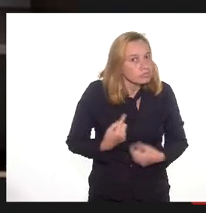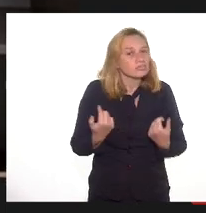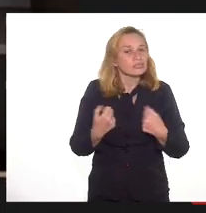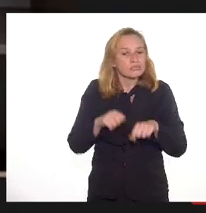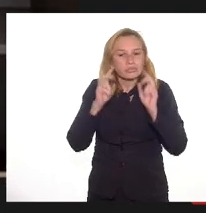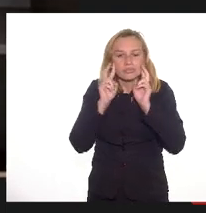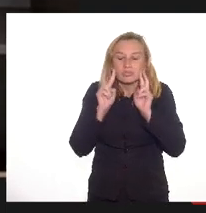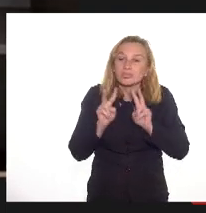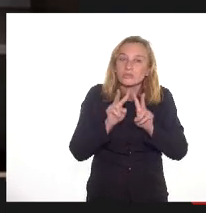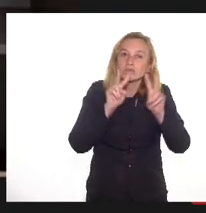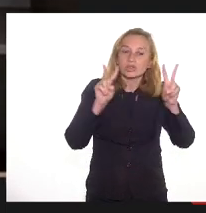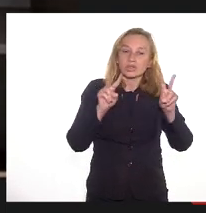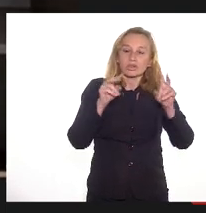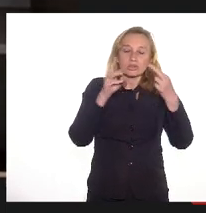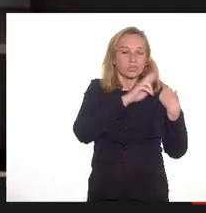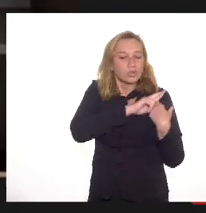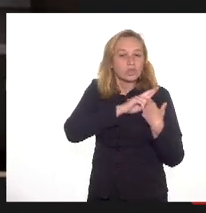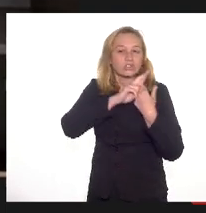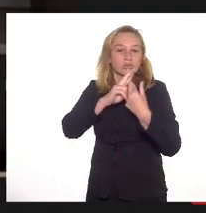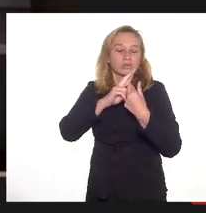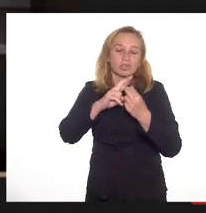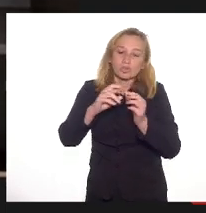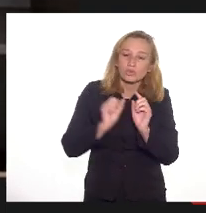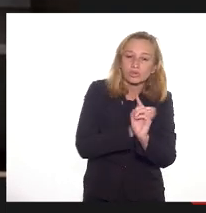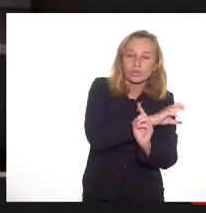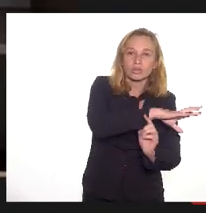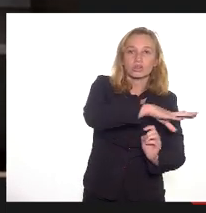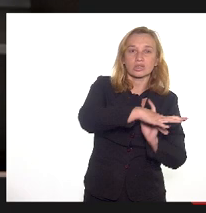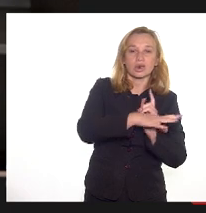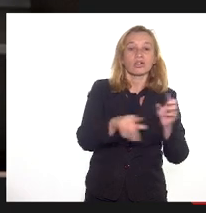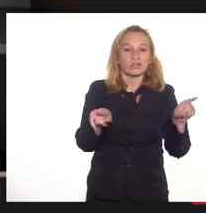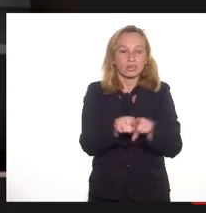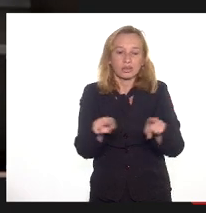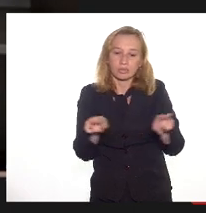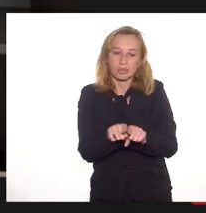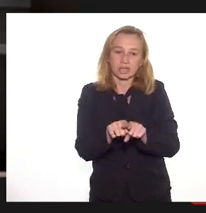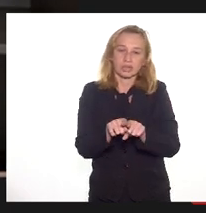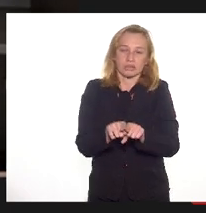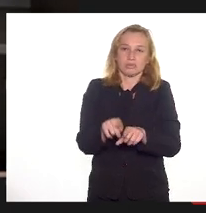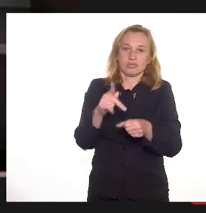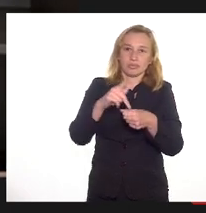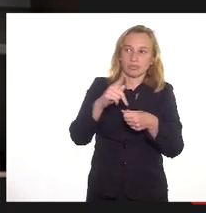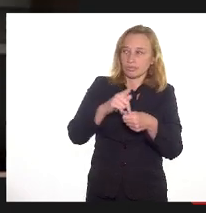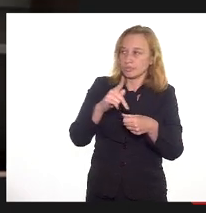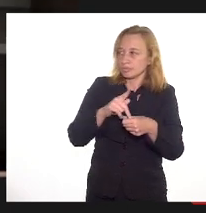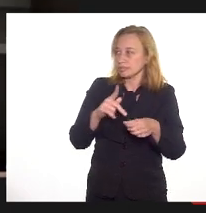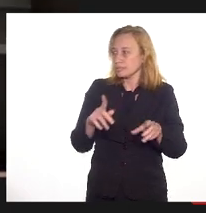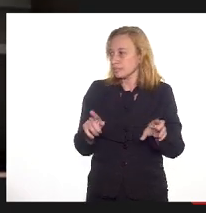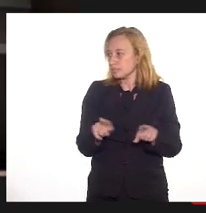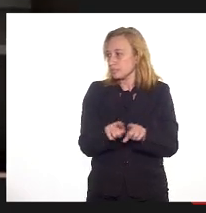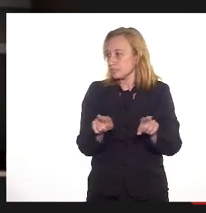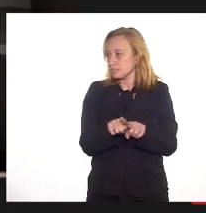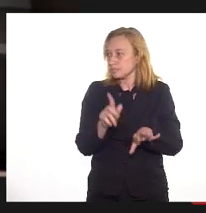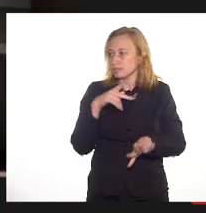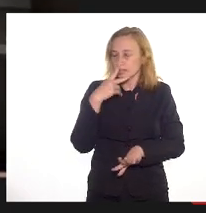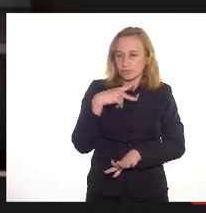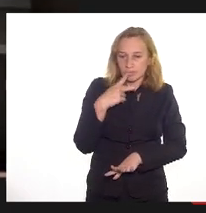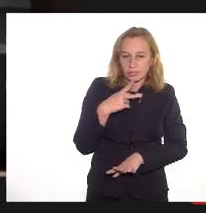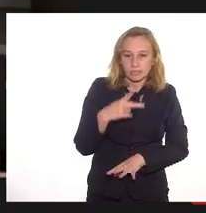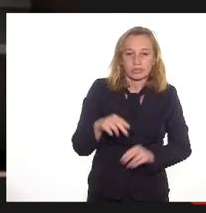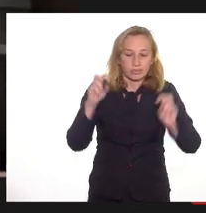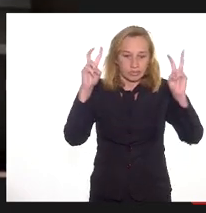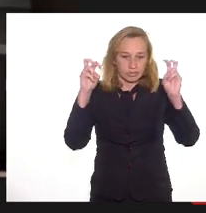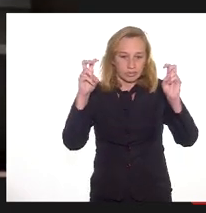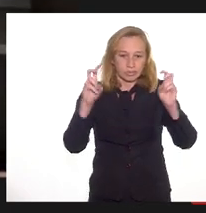esse olhar, né, de uma responsabilidade social também da Petrobras. E aí, né, também foi colocada a questão da BR do